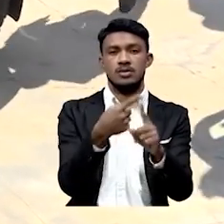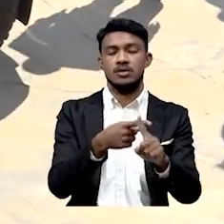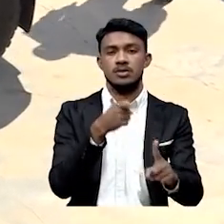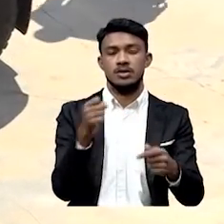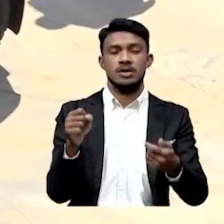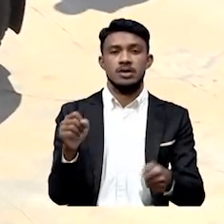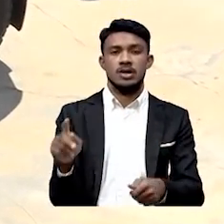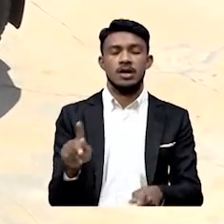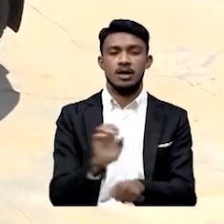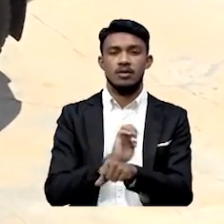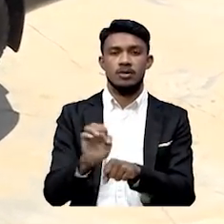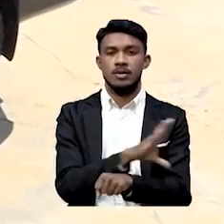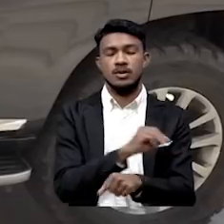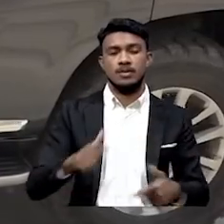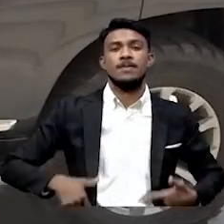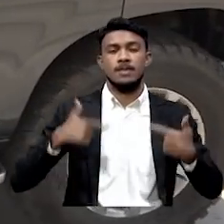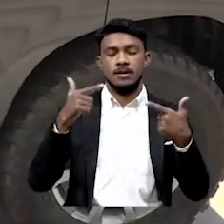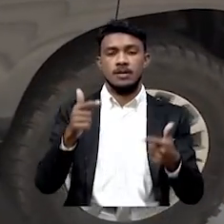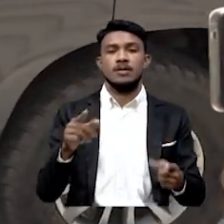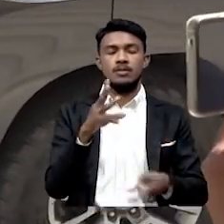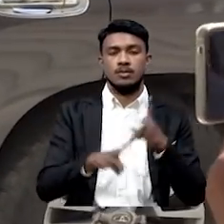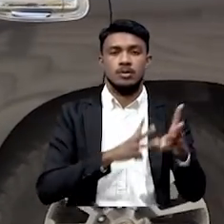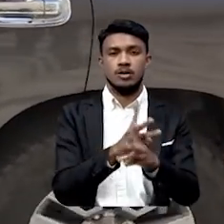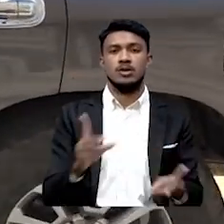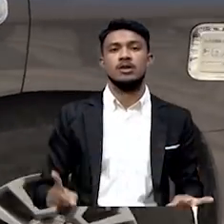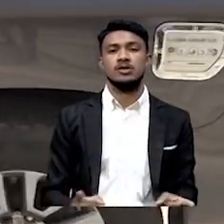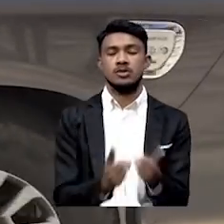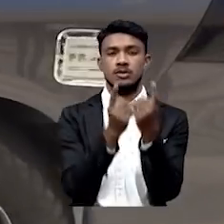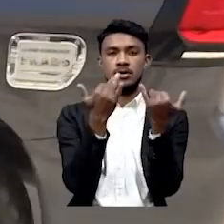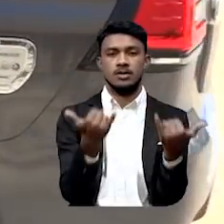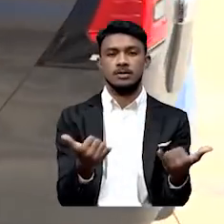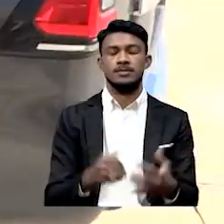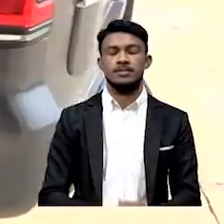humanitário Nebe Mundo Hasoro Daudão. Fátima Pereira, GMN.